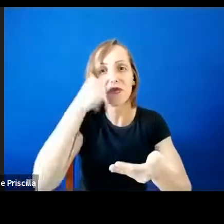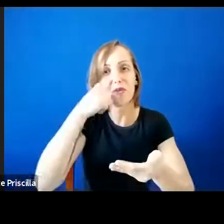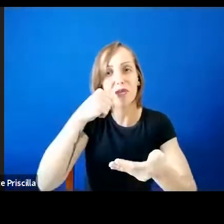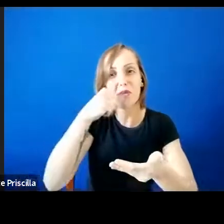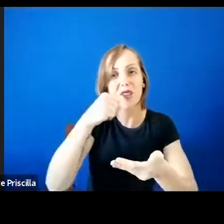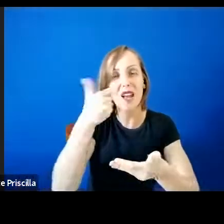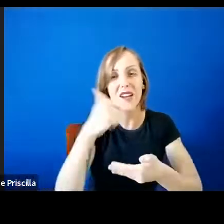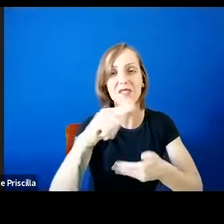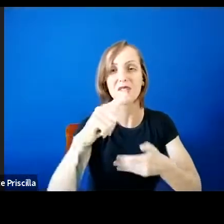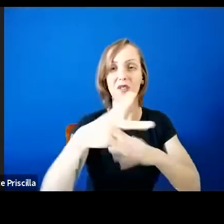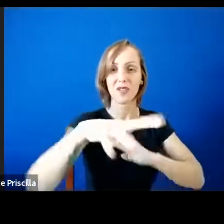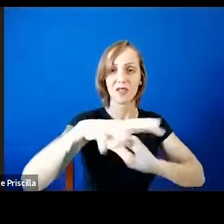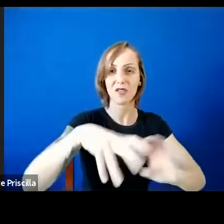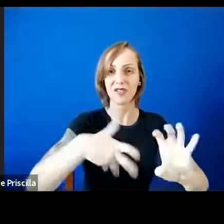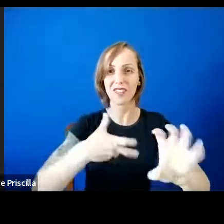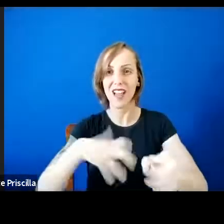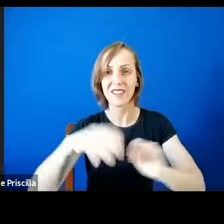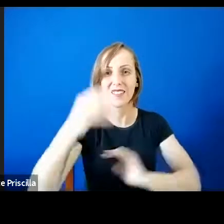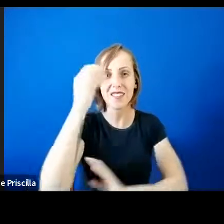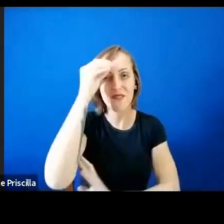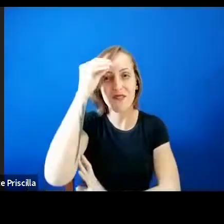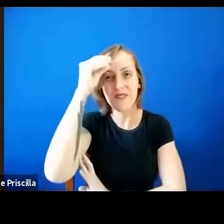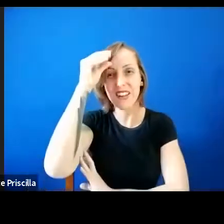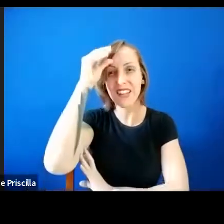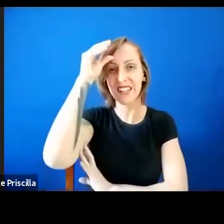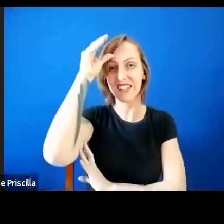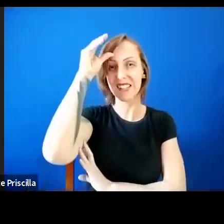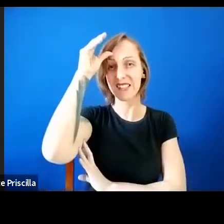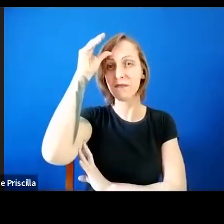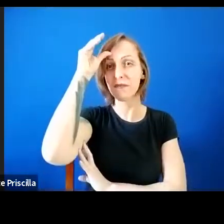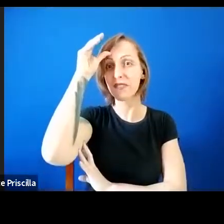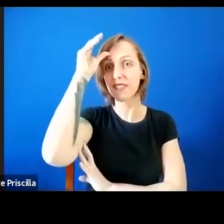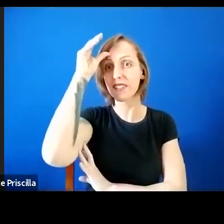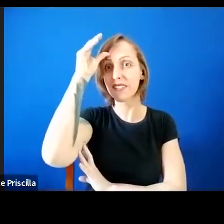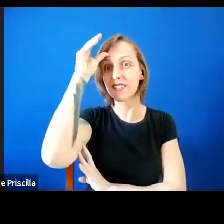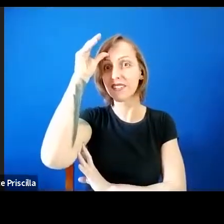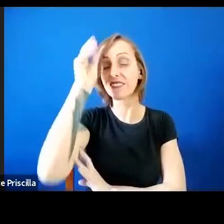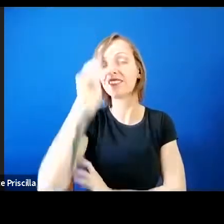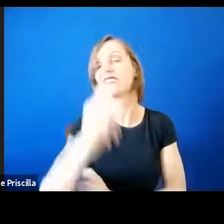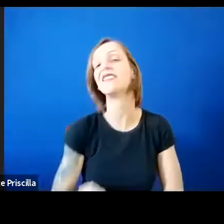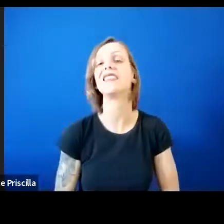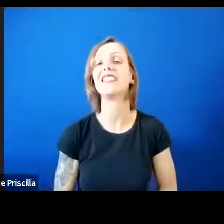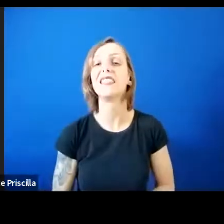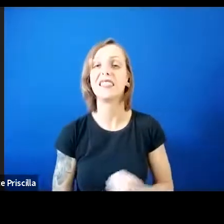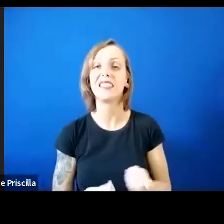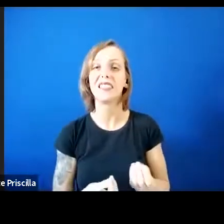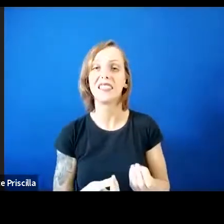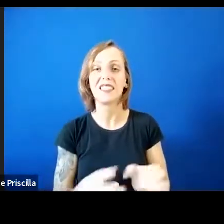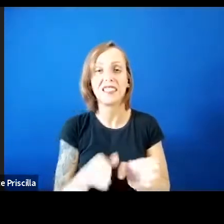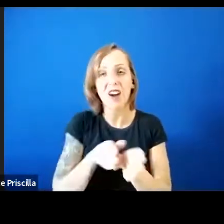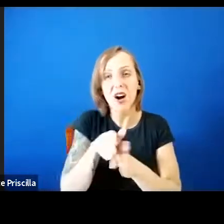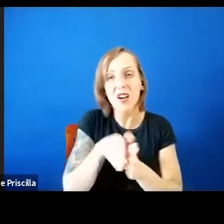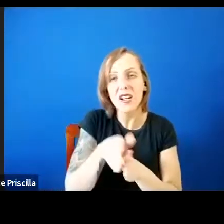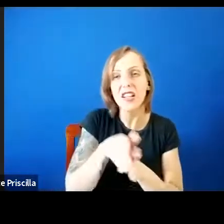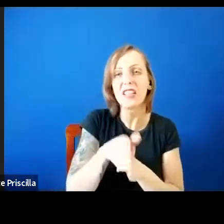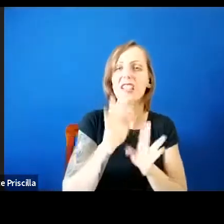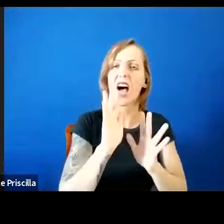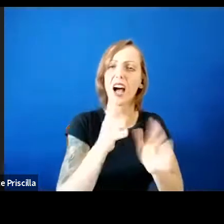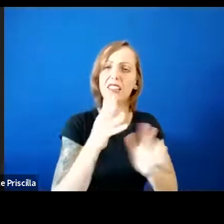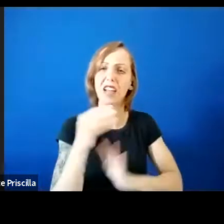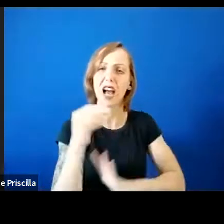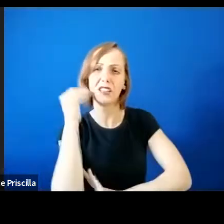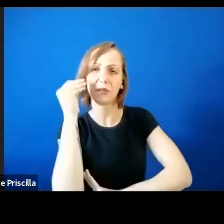conhecimento, de falar do que é possível que se faça, do que já foi feito, do que já plantaram, do que já